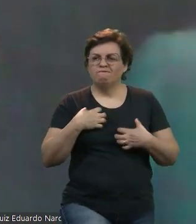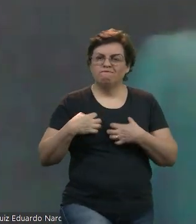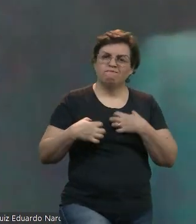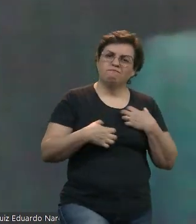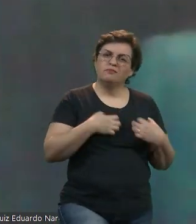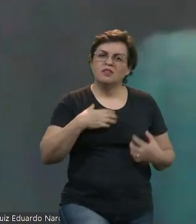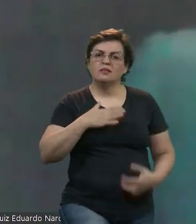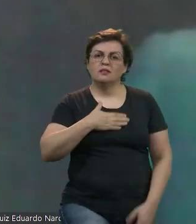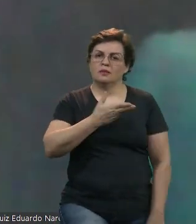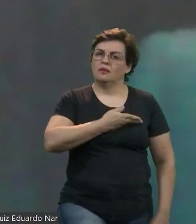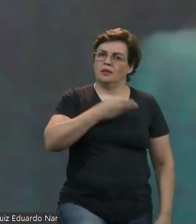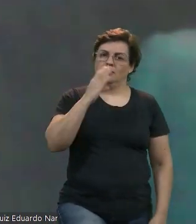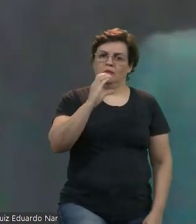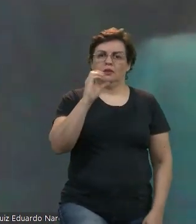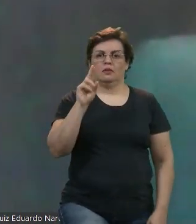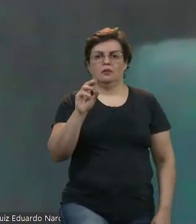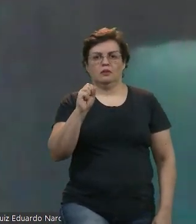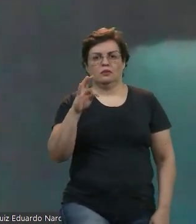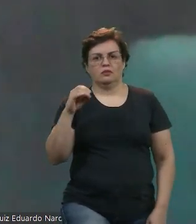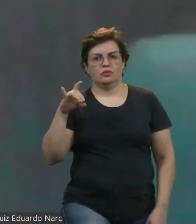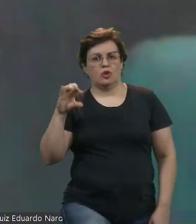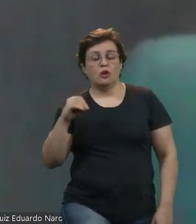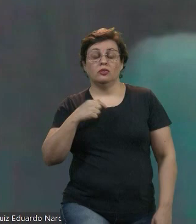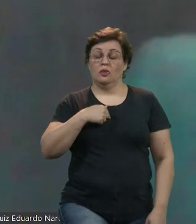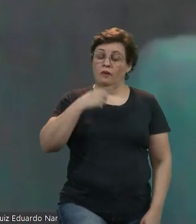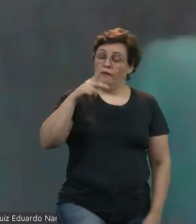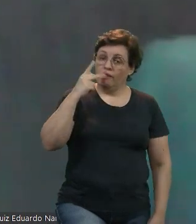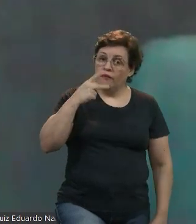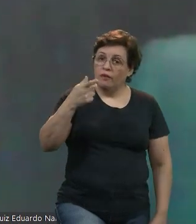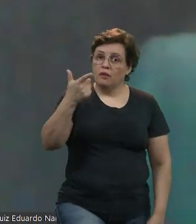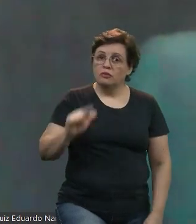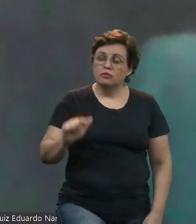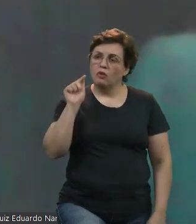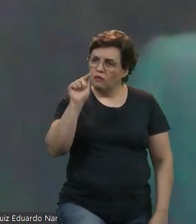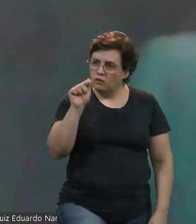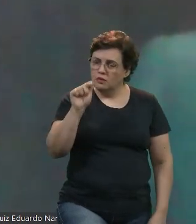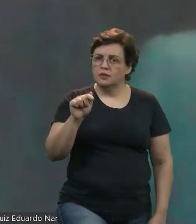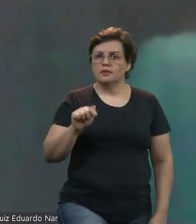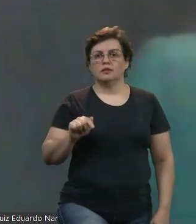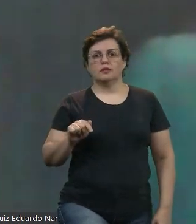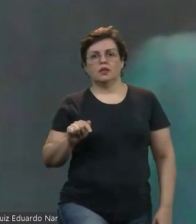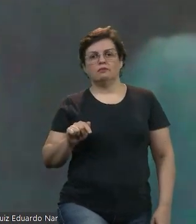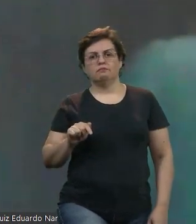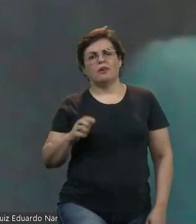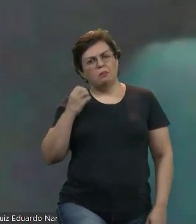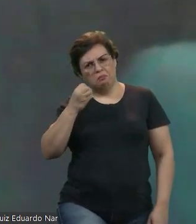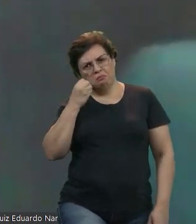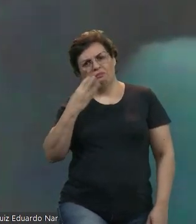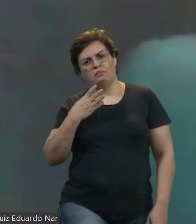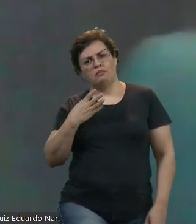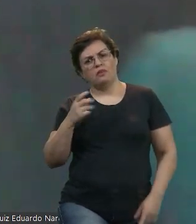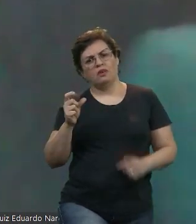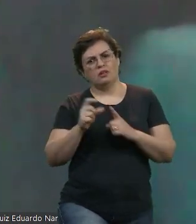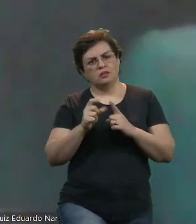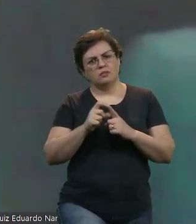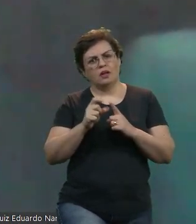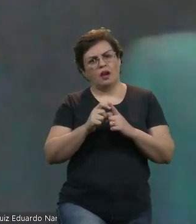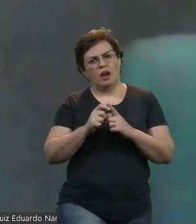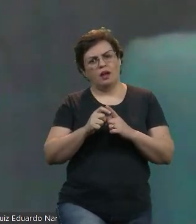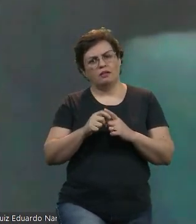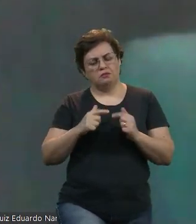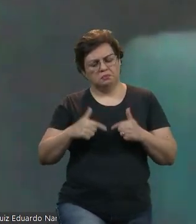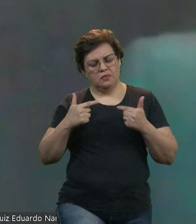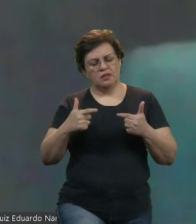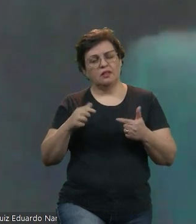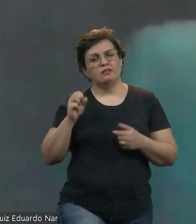Marcos Custódio, e eu repito a Vossa Excelência o elogio que... O elogio não, a defesa,